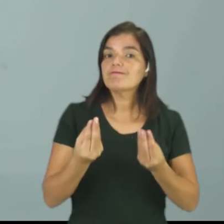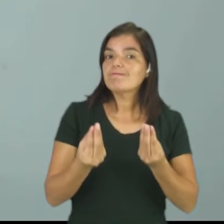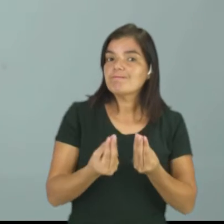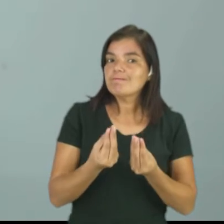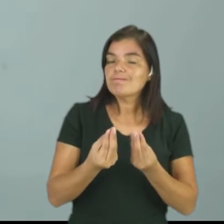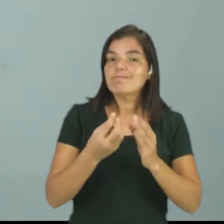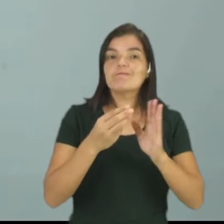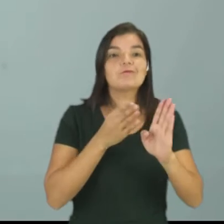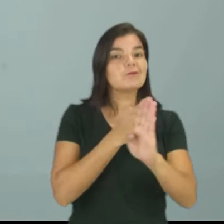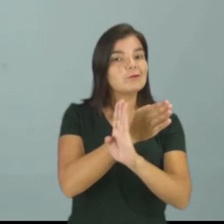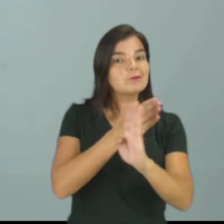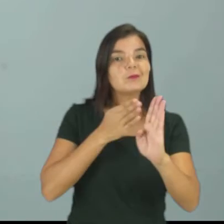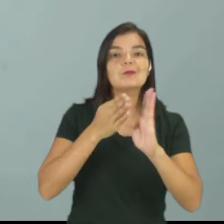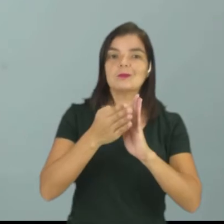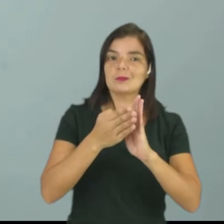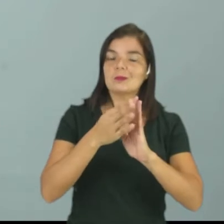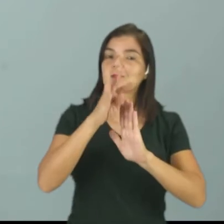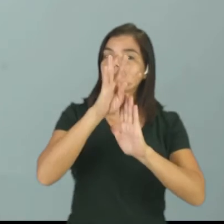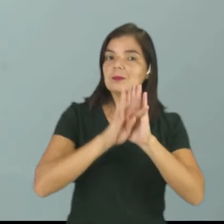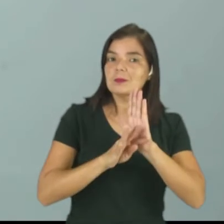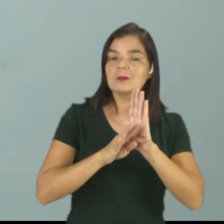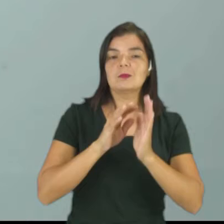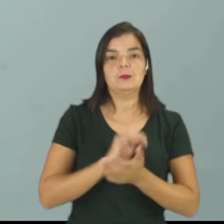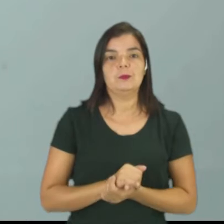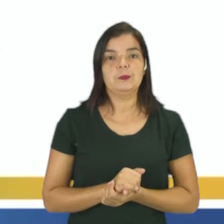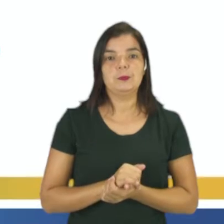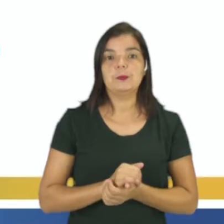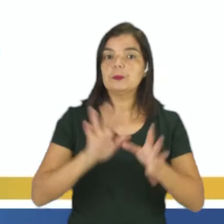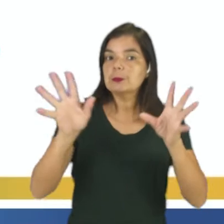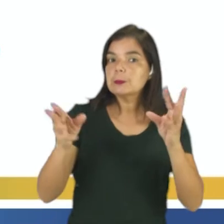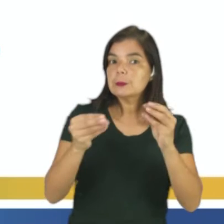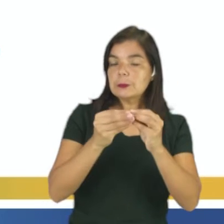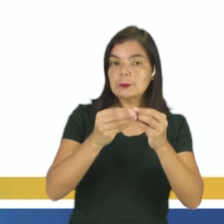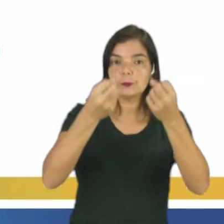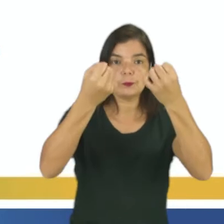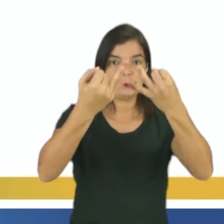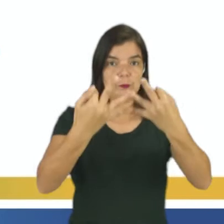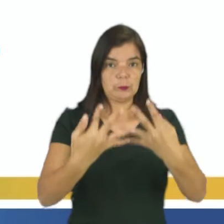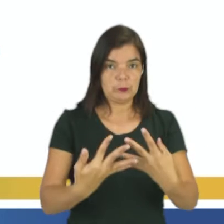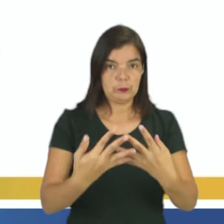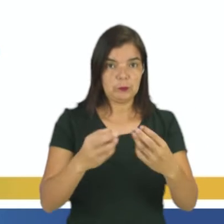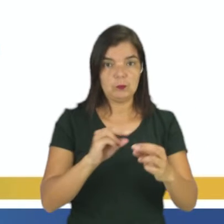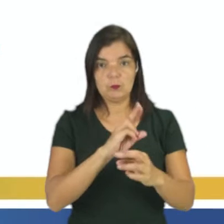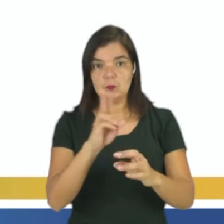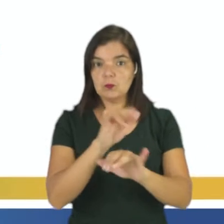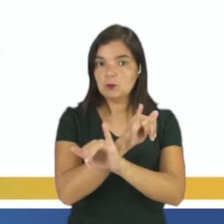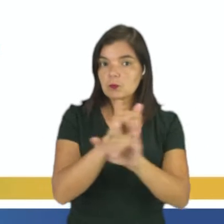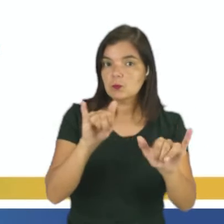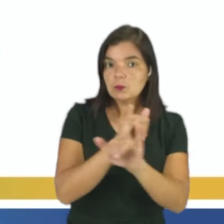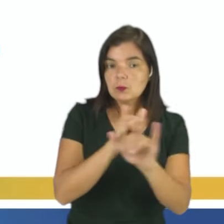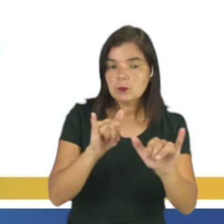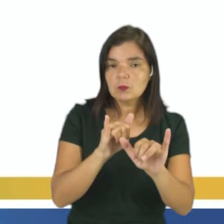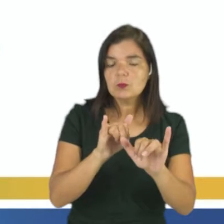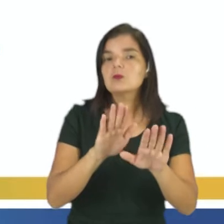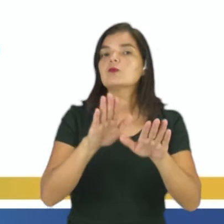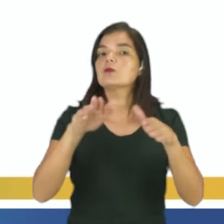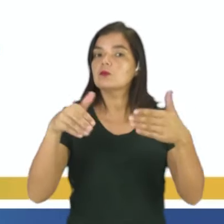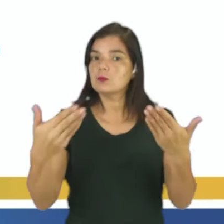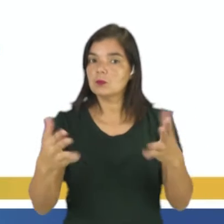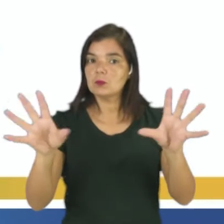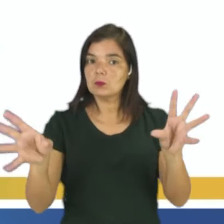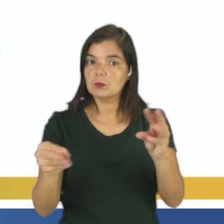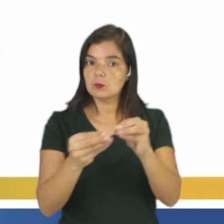dessa modalidade de texto? Tanto na resenha descritiva ou informativa, quanto na